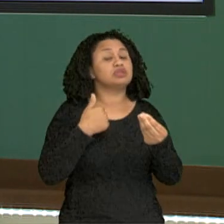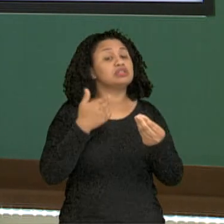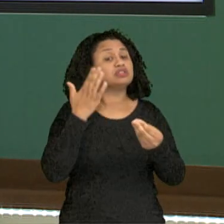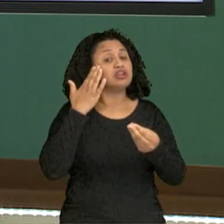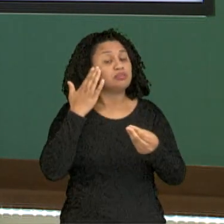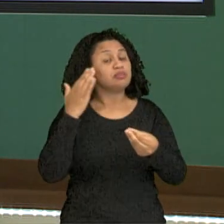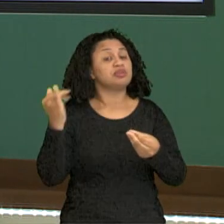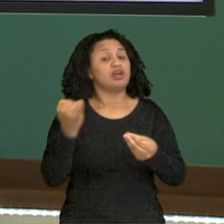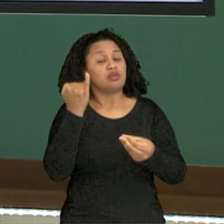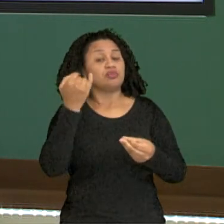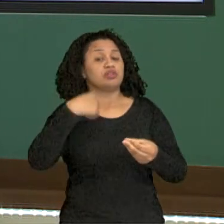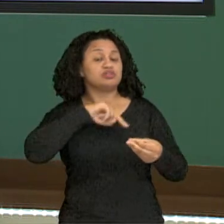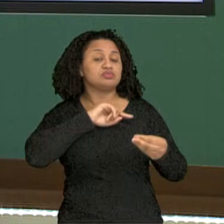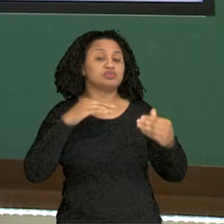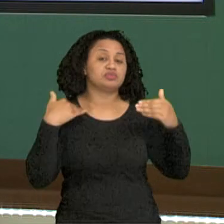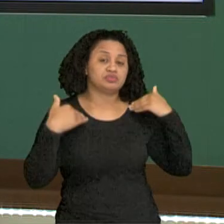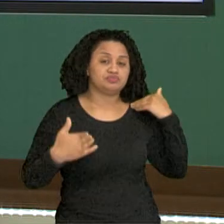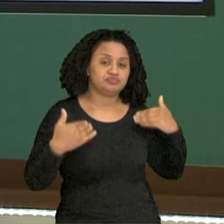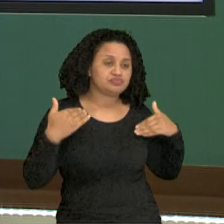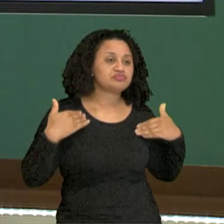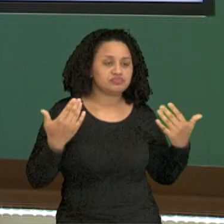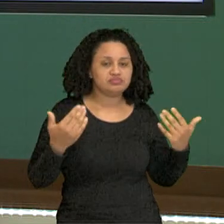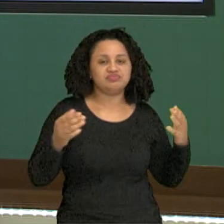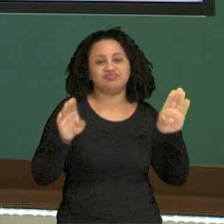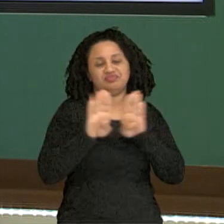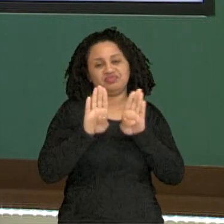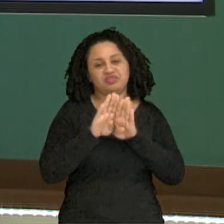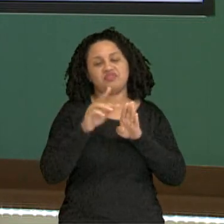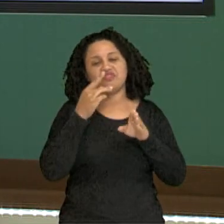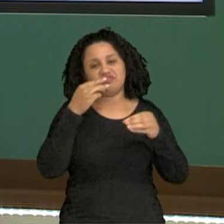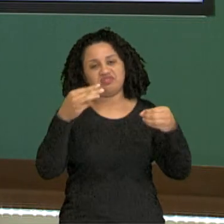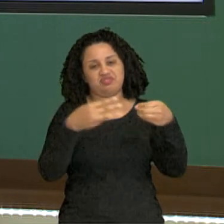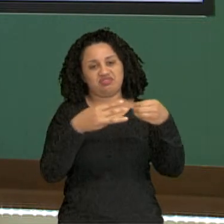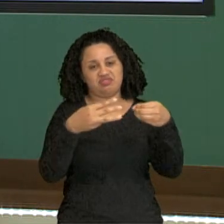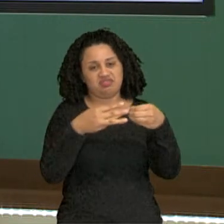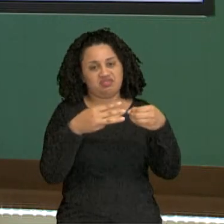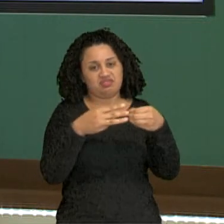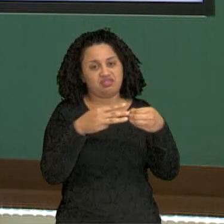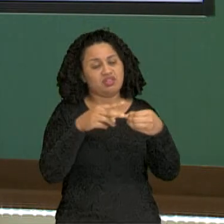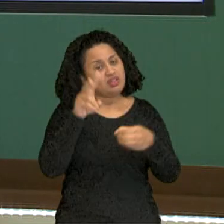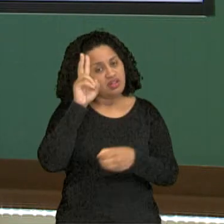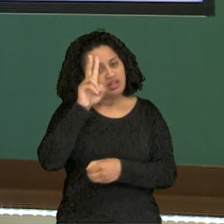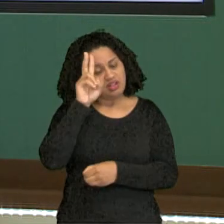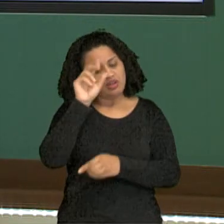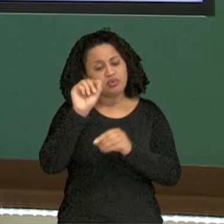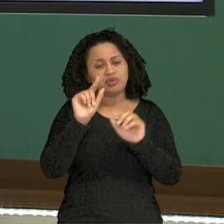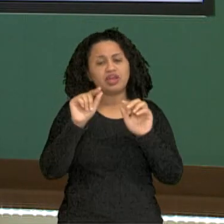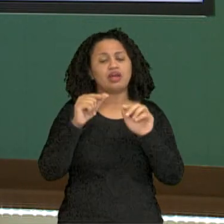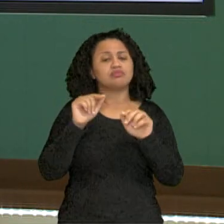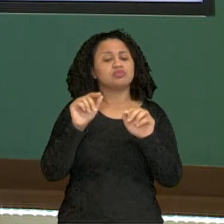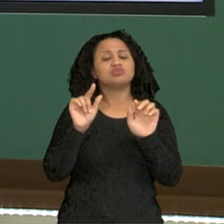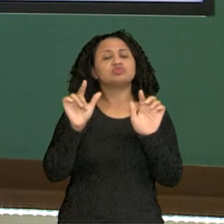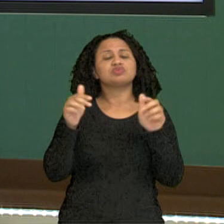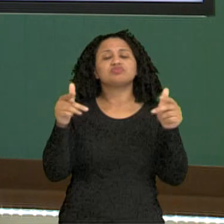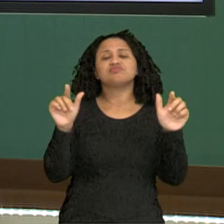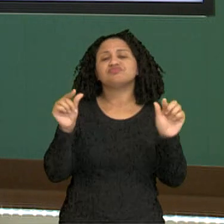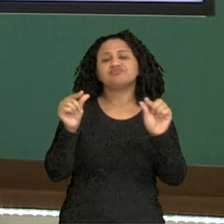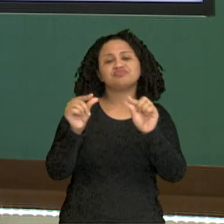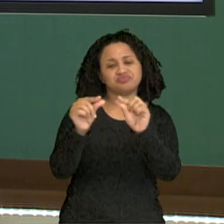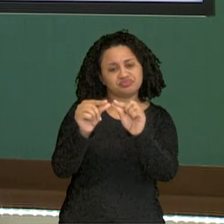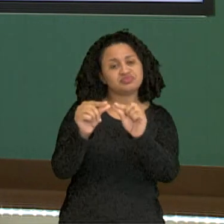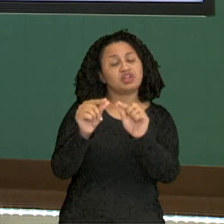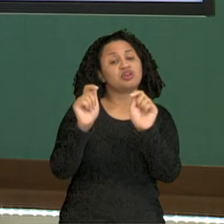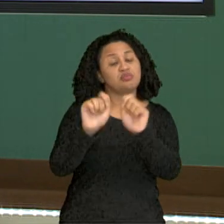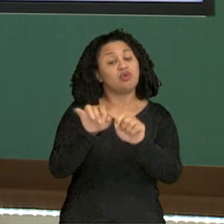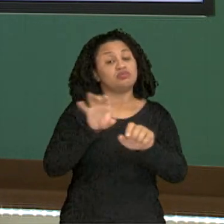nosso corpo. E também, embora a gente esteja aqui falando de células, lembram dos seres microscópicos que podem